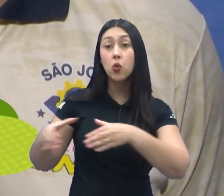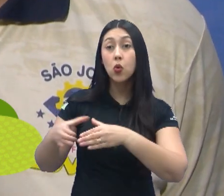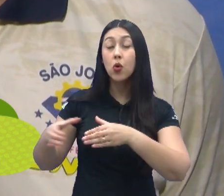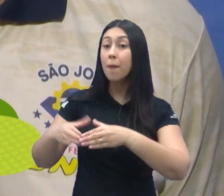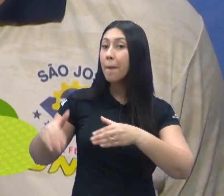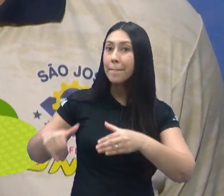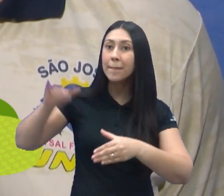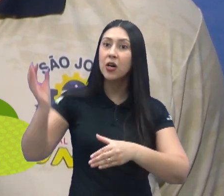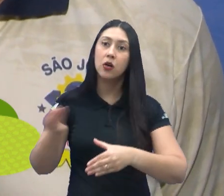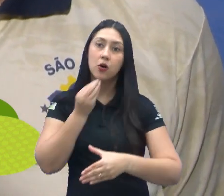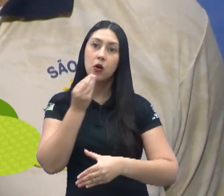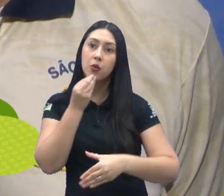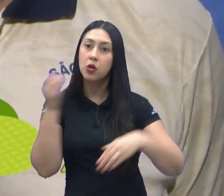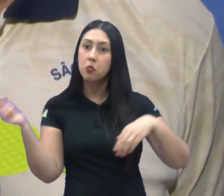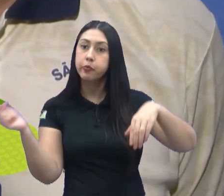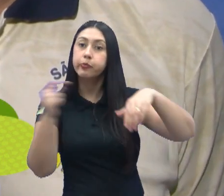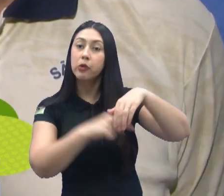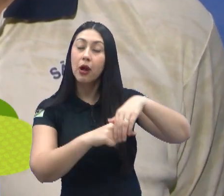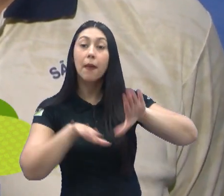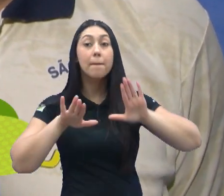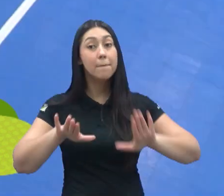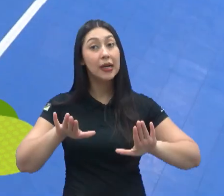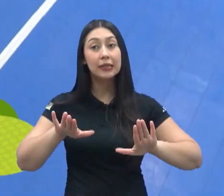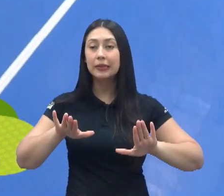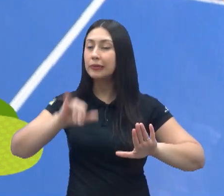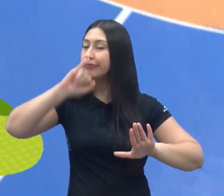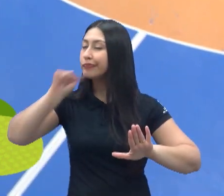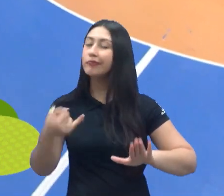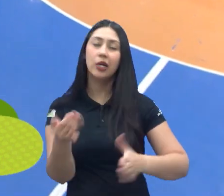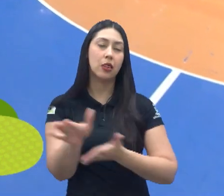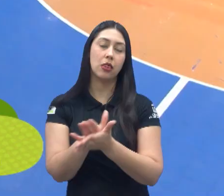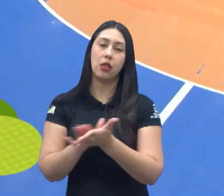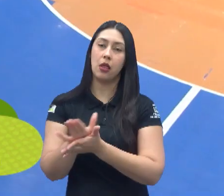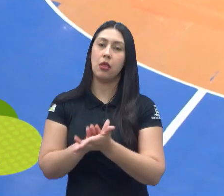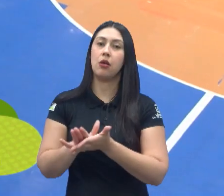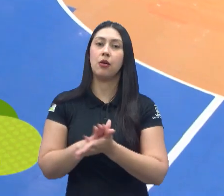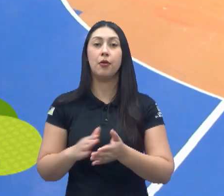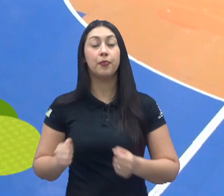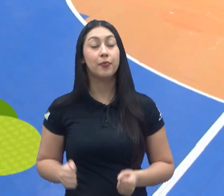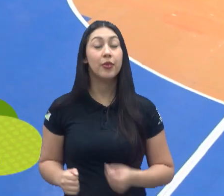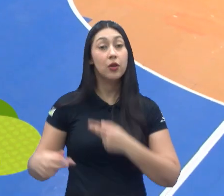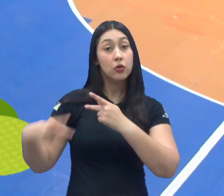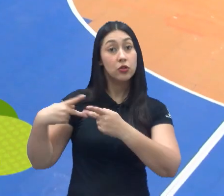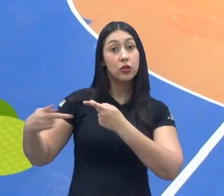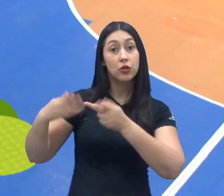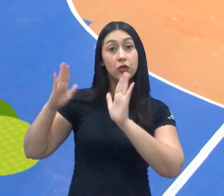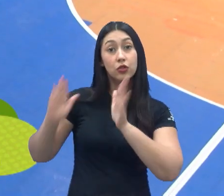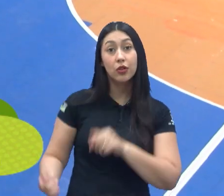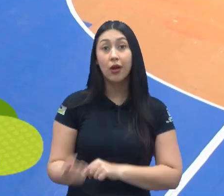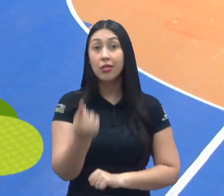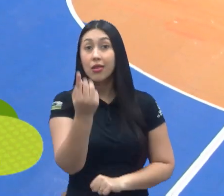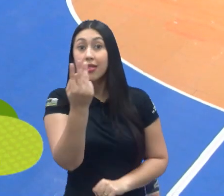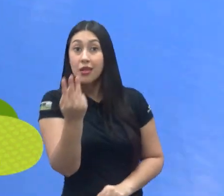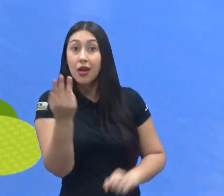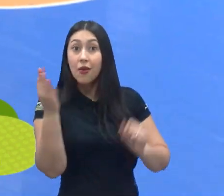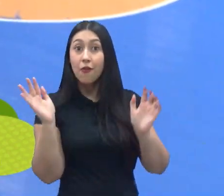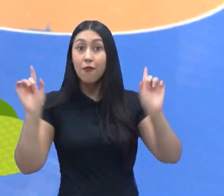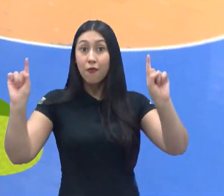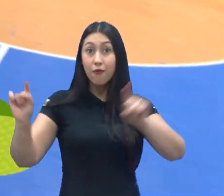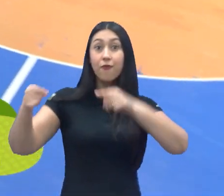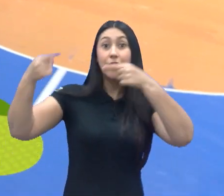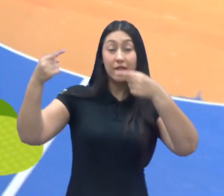fazer gol no segundo tempo. Infelizmente a gente não aproveitou. O São José chega à sua 13ª final consecutiva no